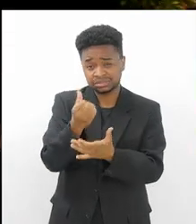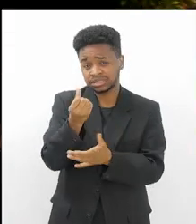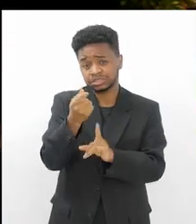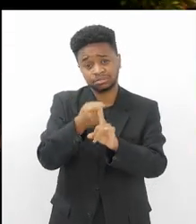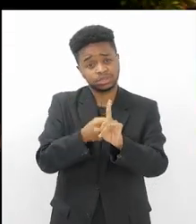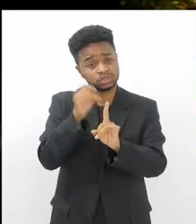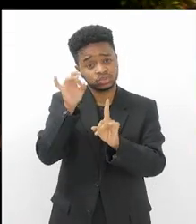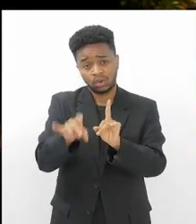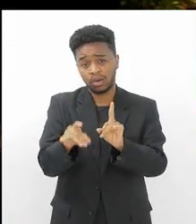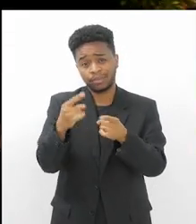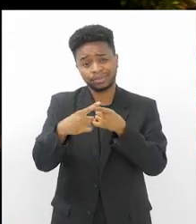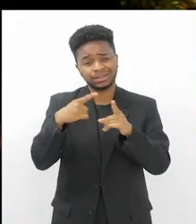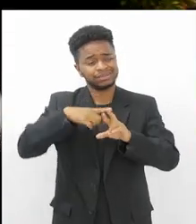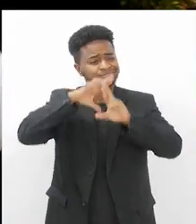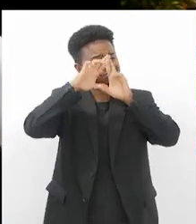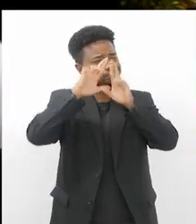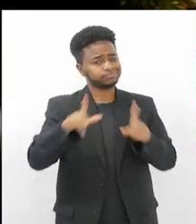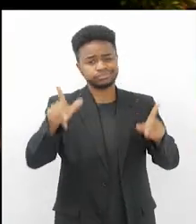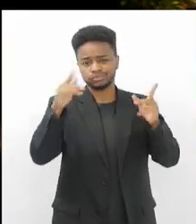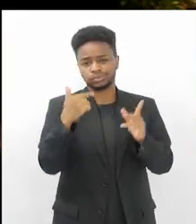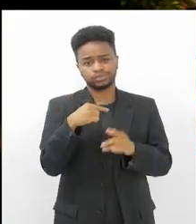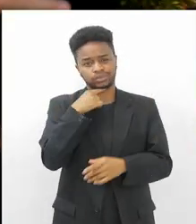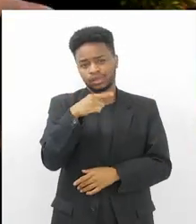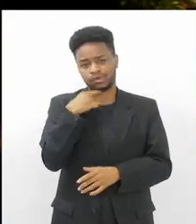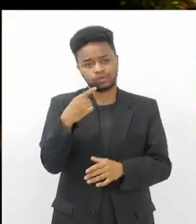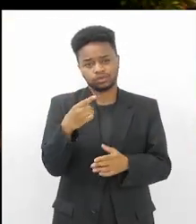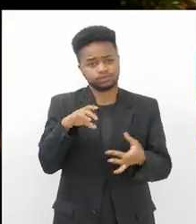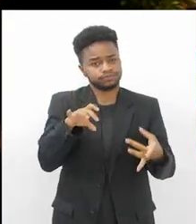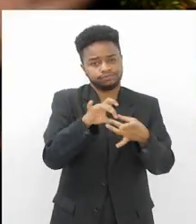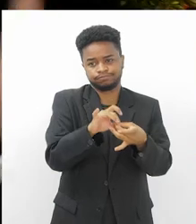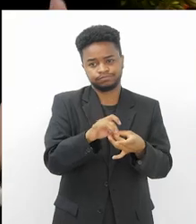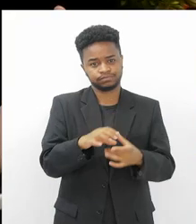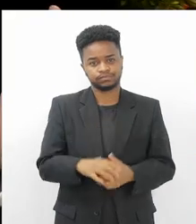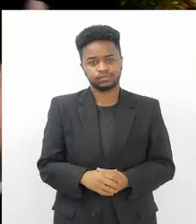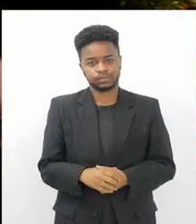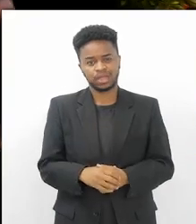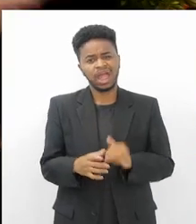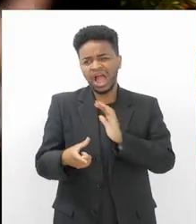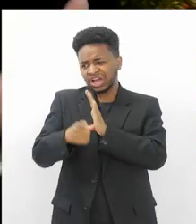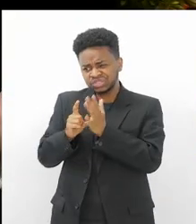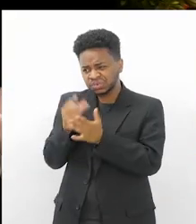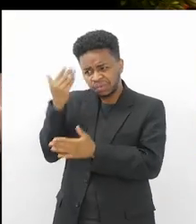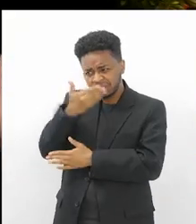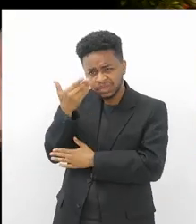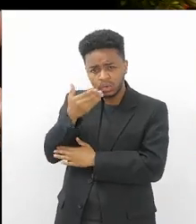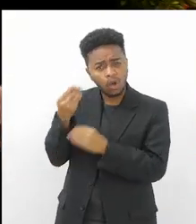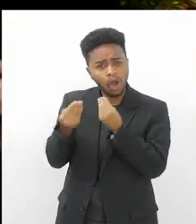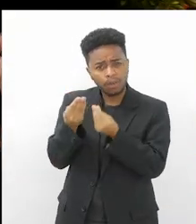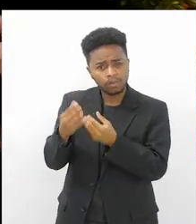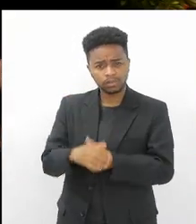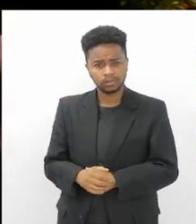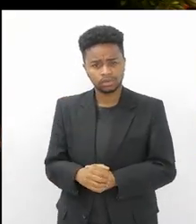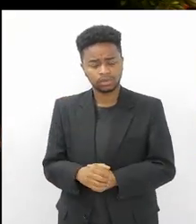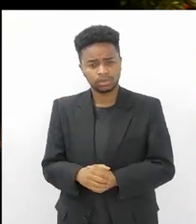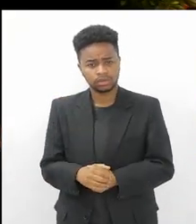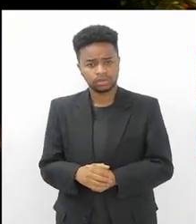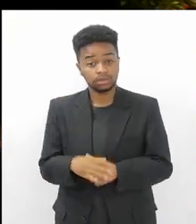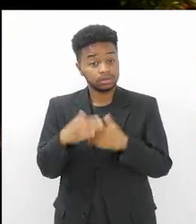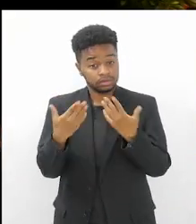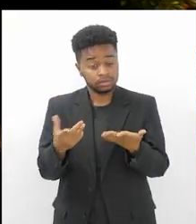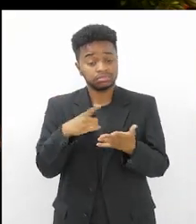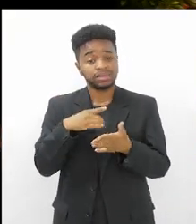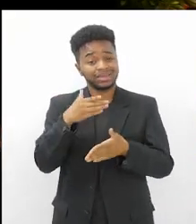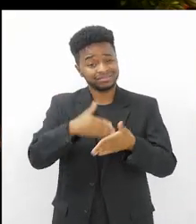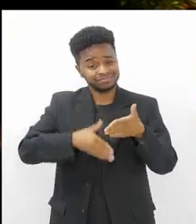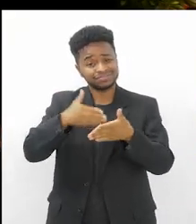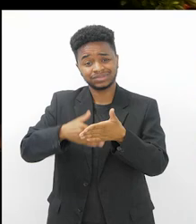ficam 6 meses, porque é uma diferença irreconciliável. As pessoas não viram isso? Não é assim, entende? Quer dizer, existe toda